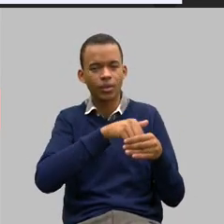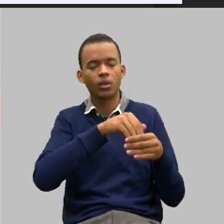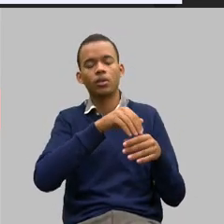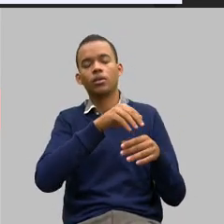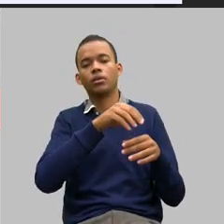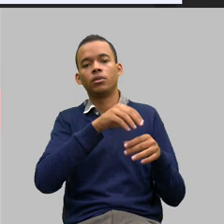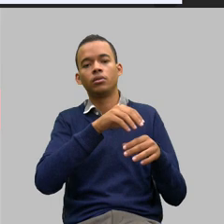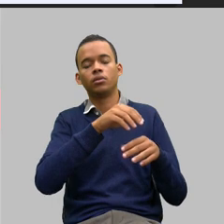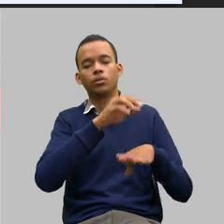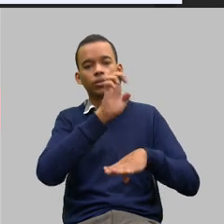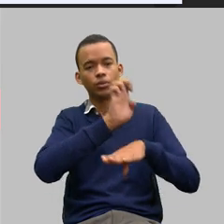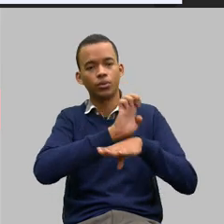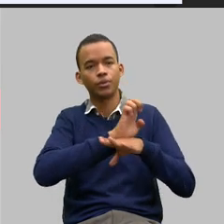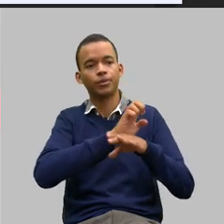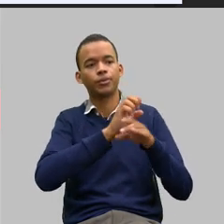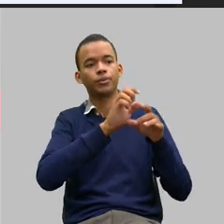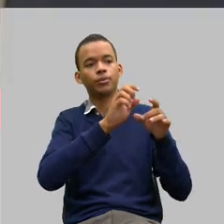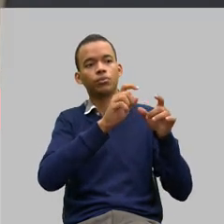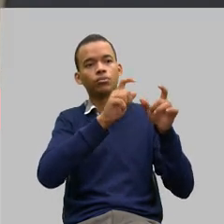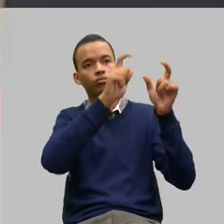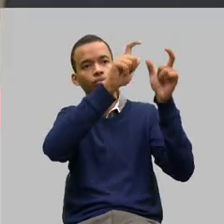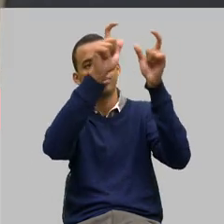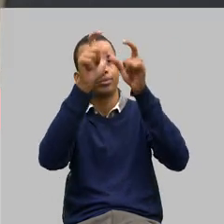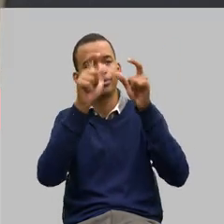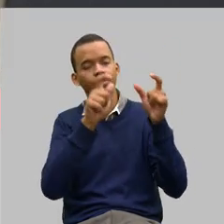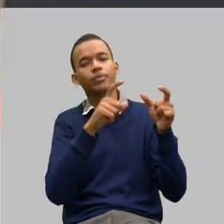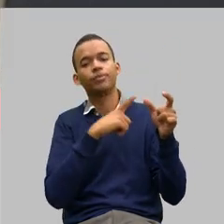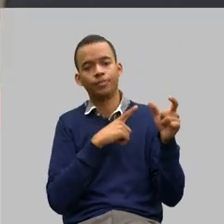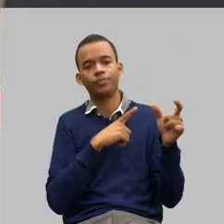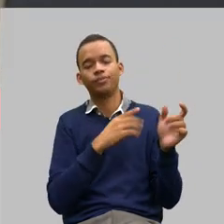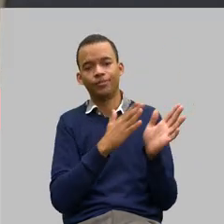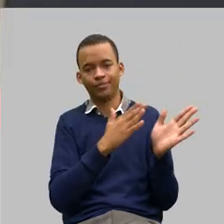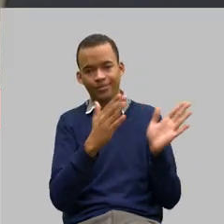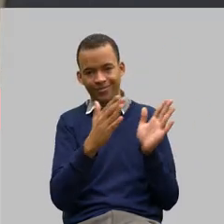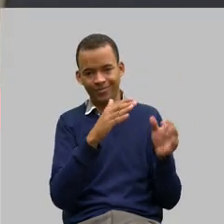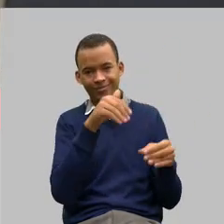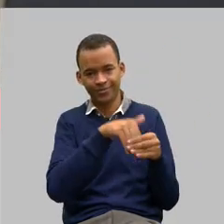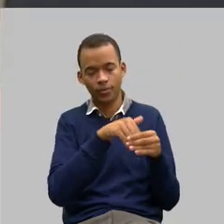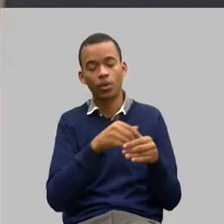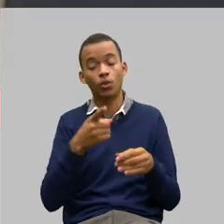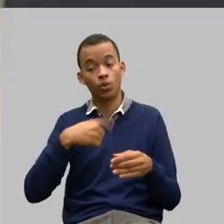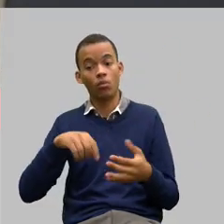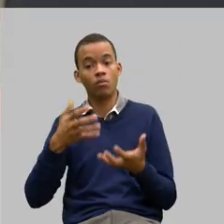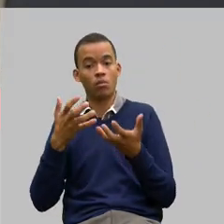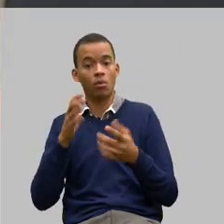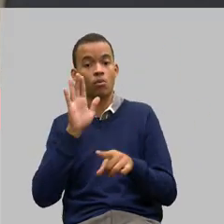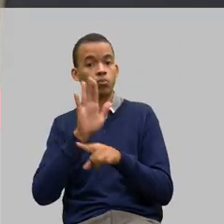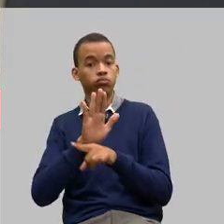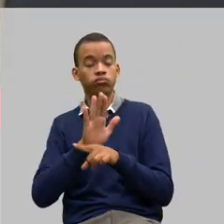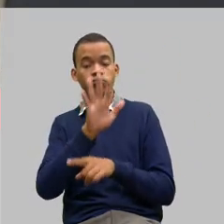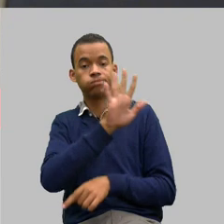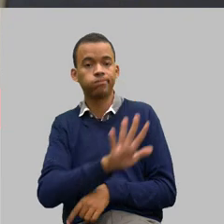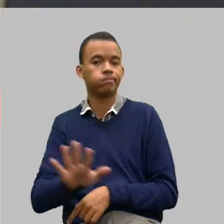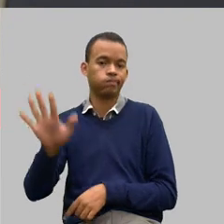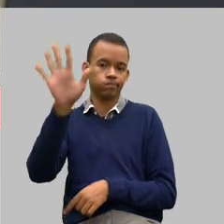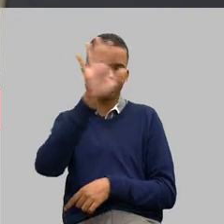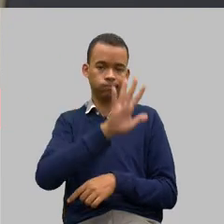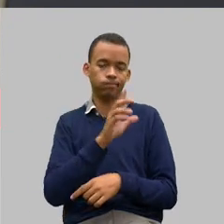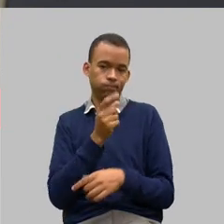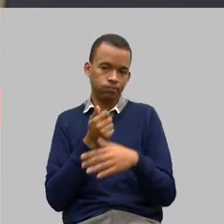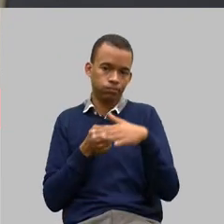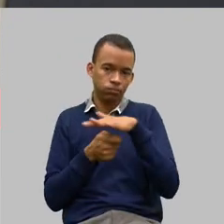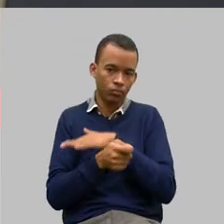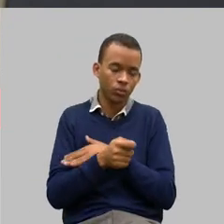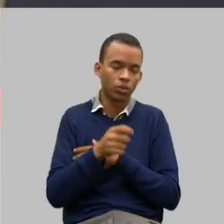chago falou aqui né Minas Gerais são muitas aqui e a gente tem buscado fazer obra por todo o estado priorizar esses investimentos sempre com olhar